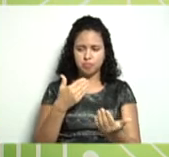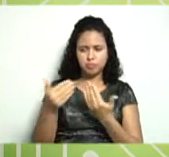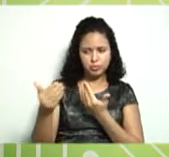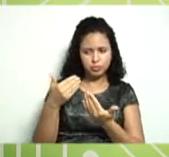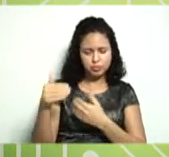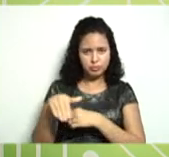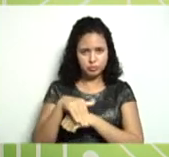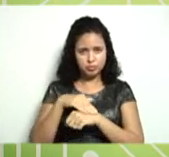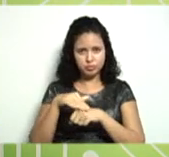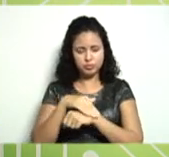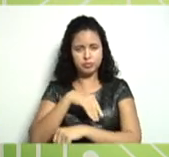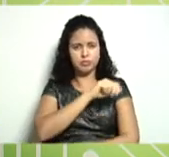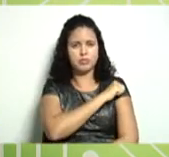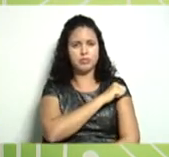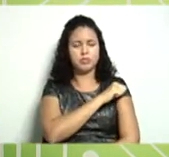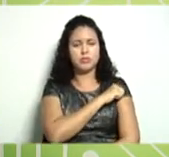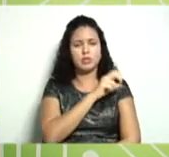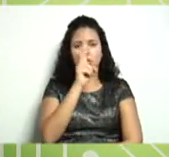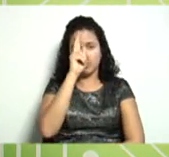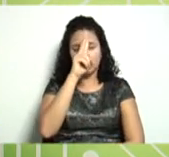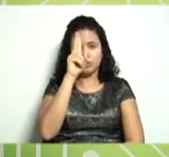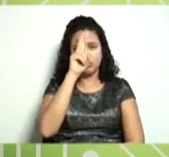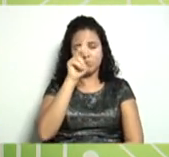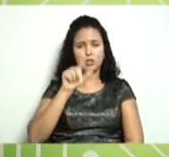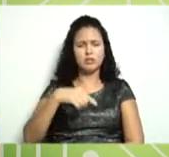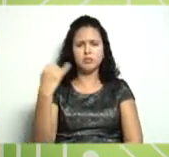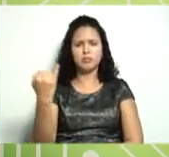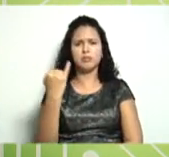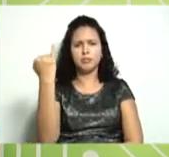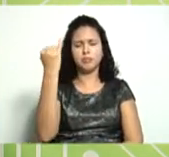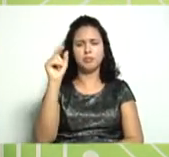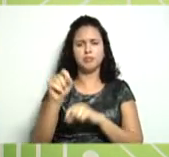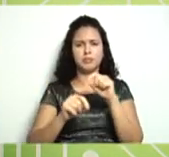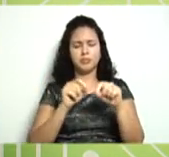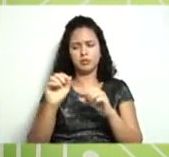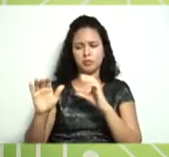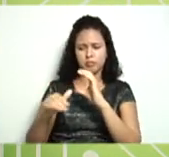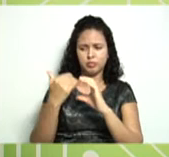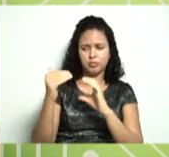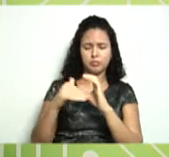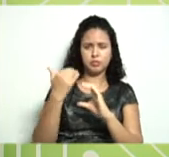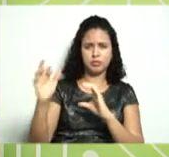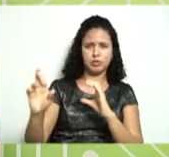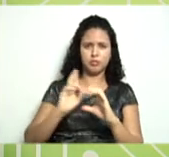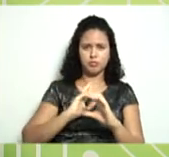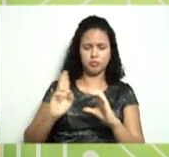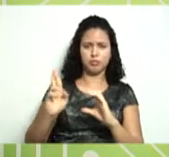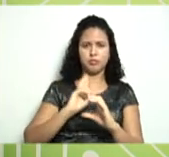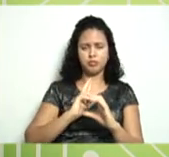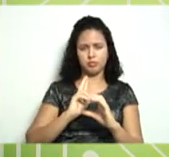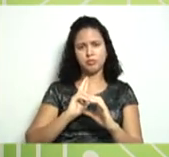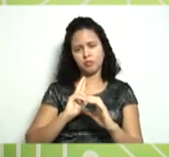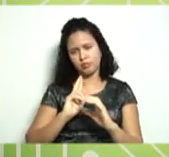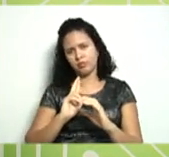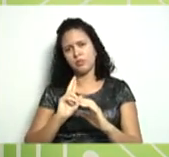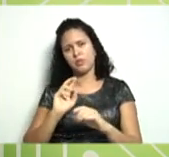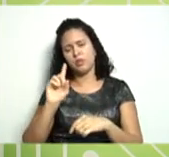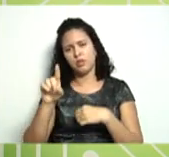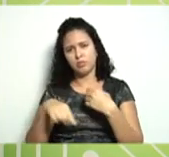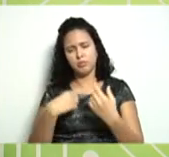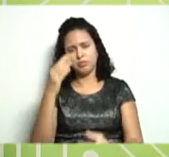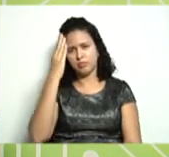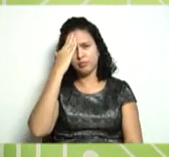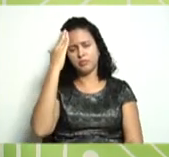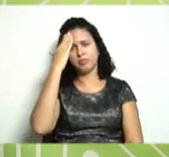nossos alunos. Lembrando que é imprescindível que vocês encaminhem para a gente um retorno para que nós